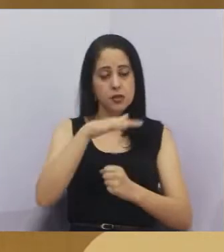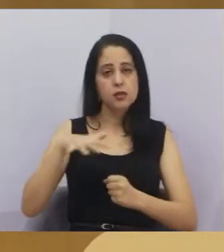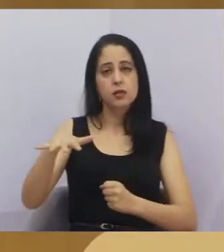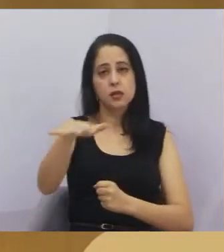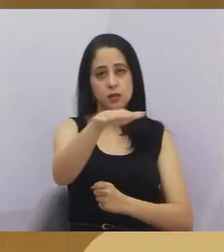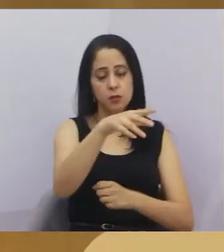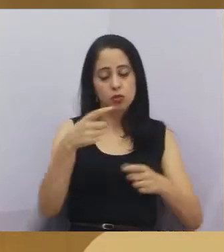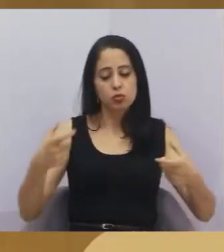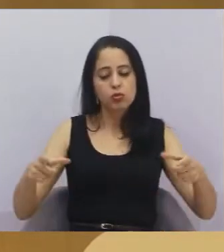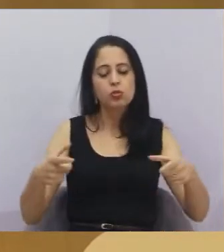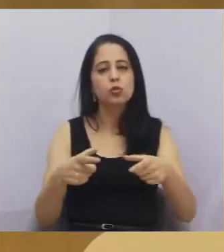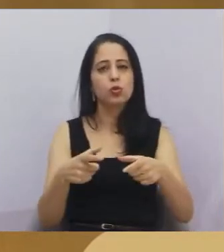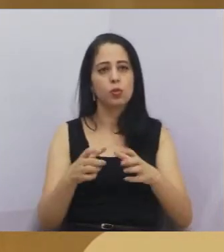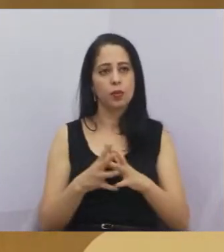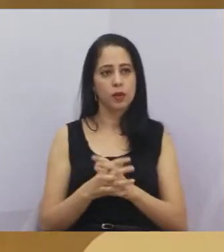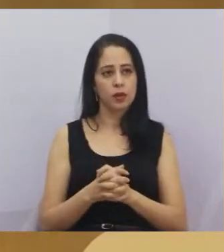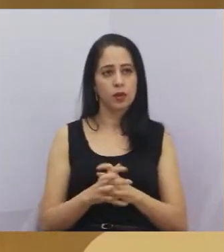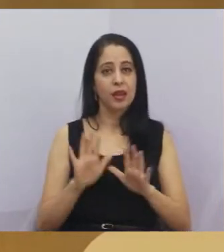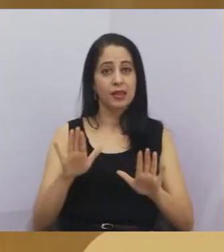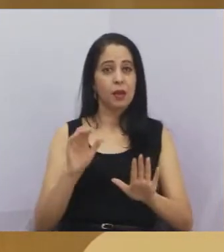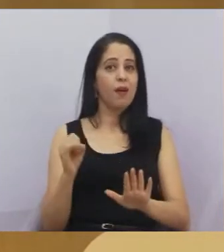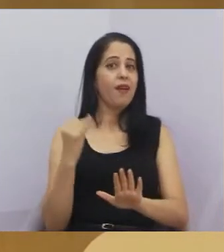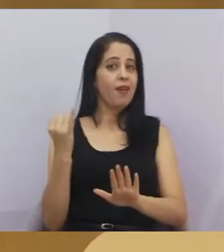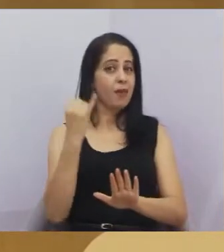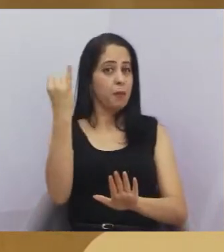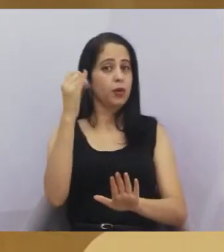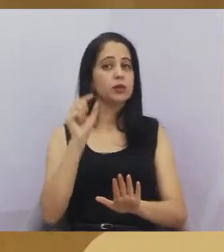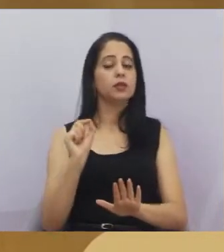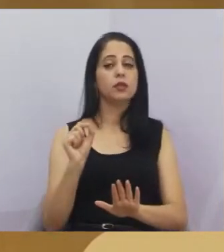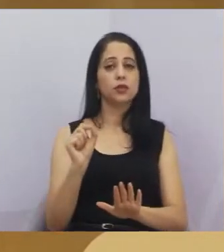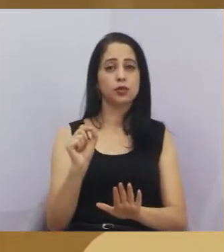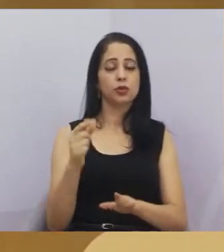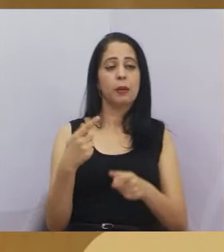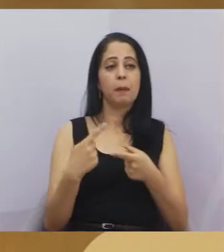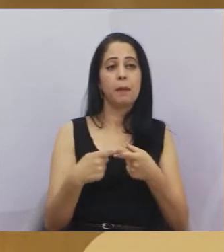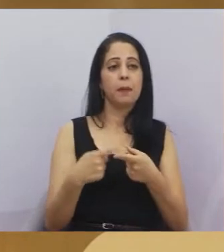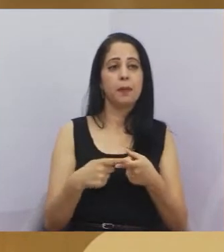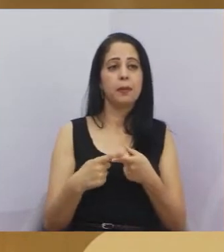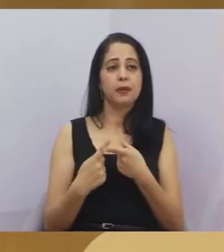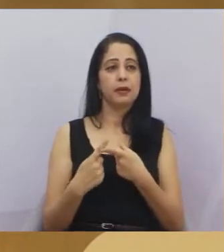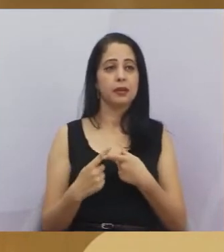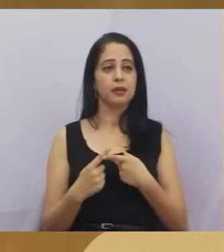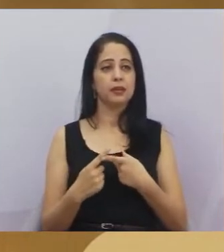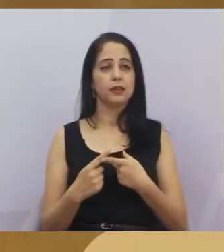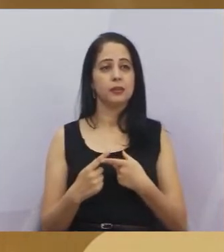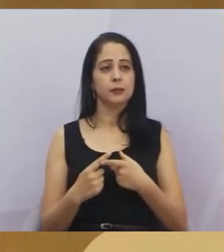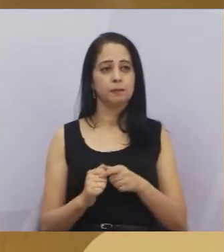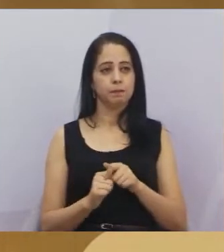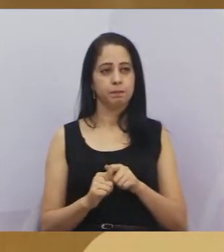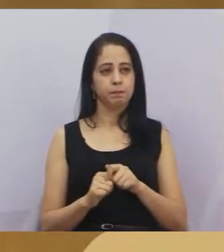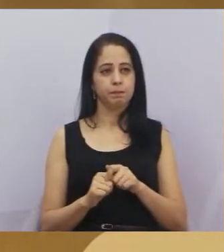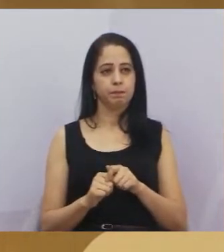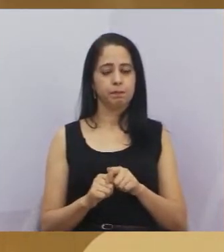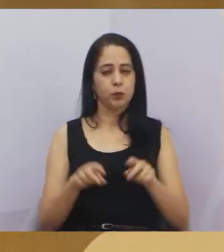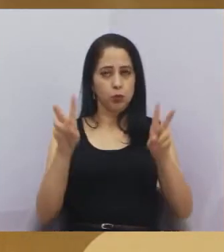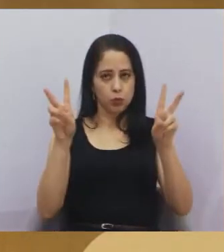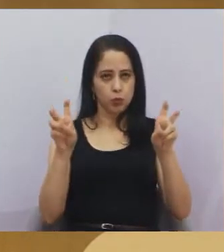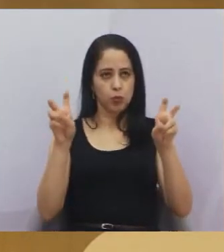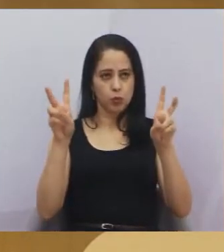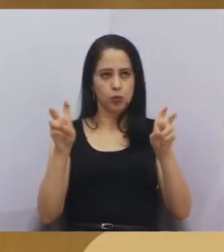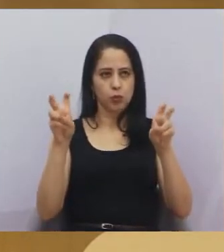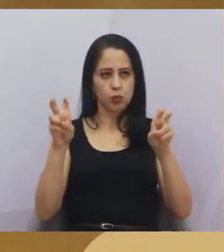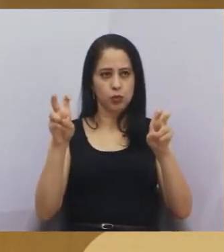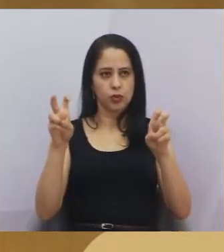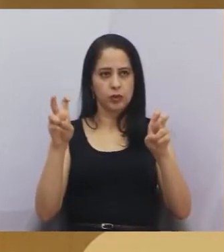essas minorias. E é fundamental que assim seja, porque as questões que